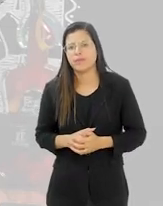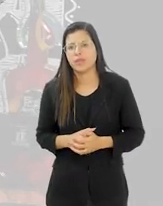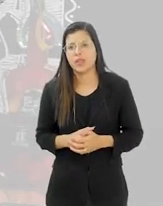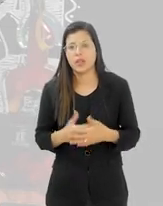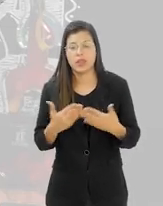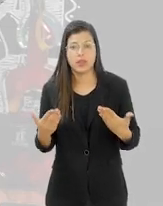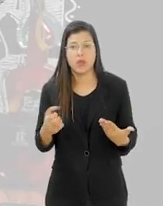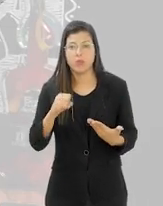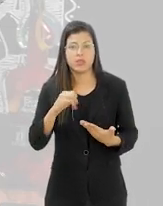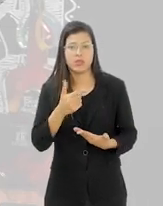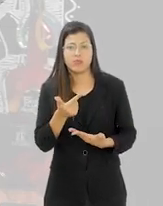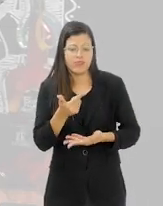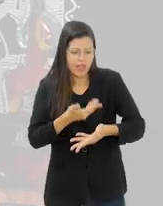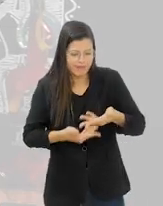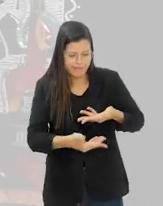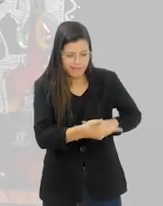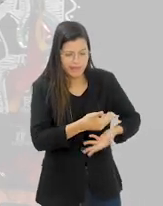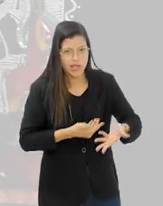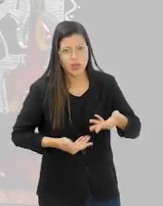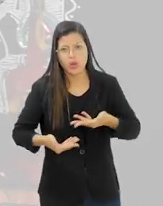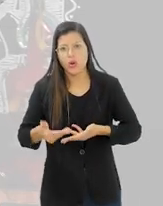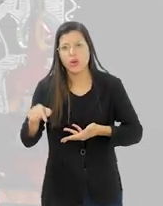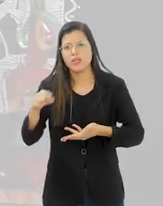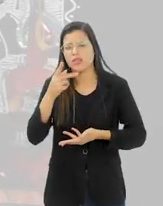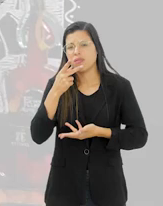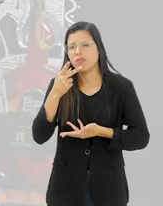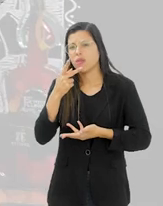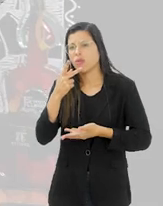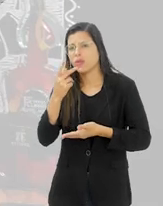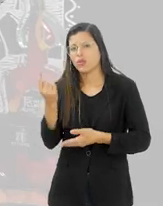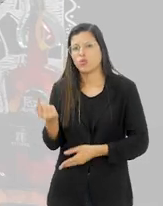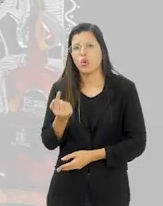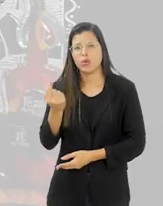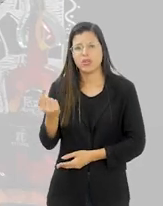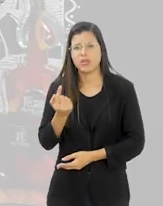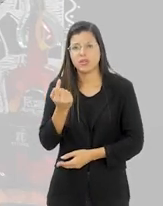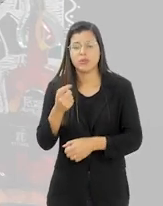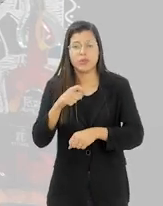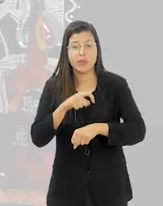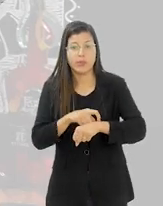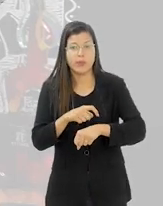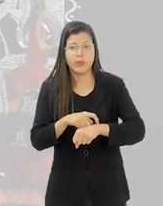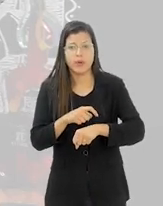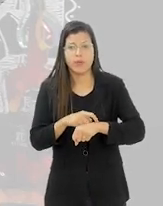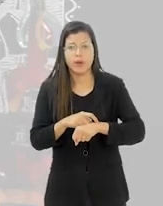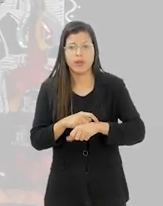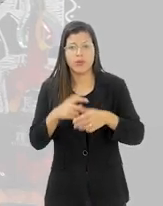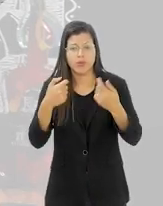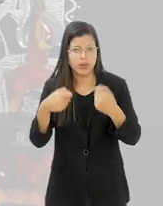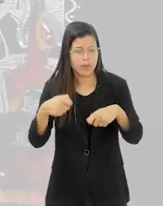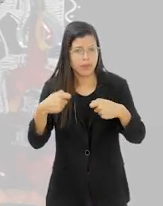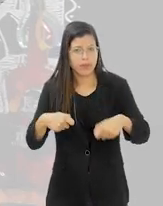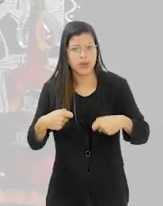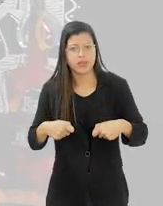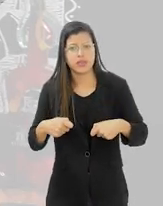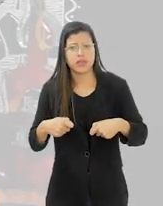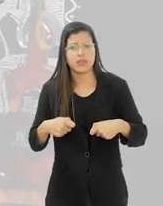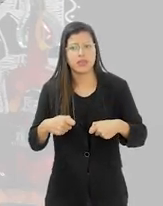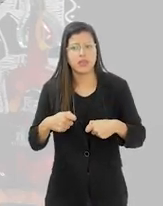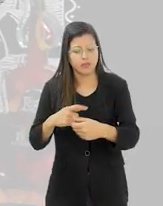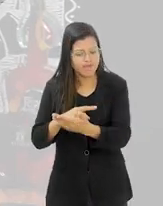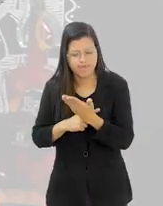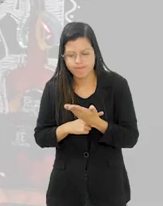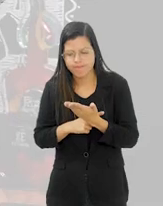esculturas. Então, se você não tem essa troca, né, foi o que você falou, você fica isolado e no momento que você precisa